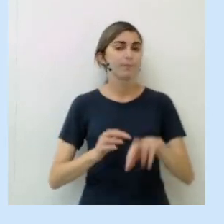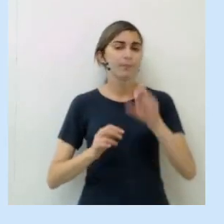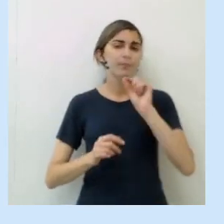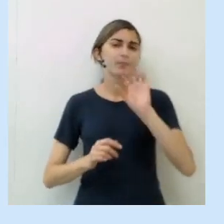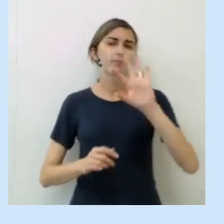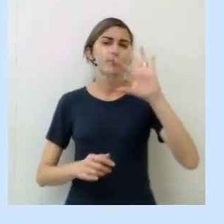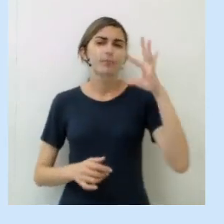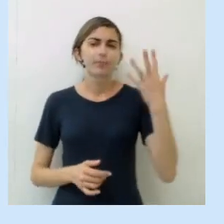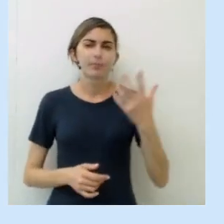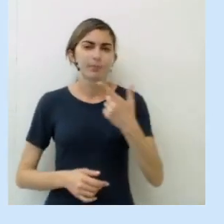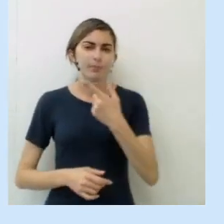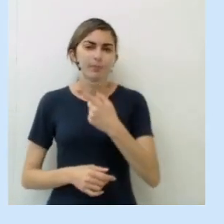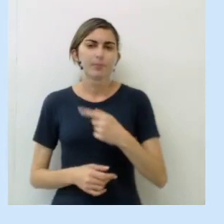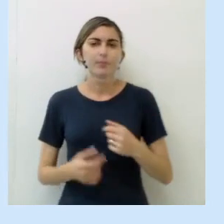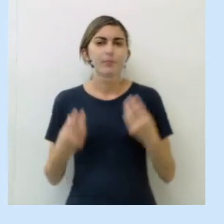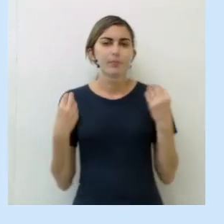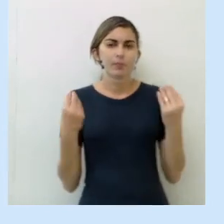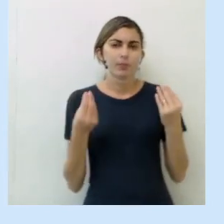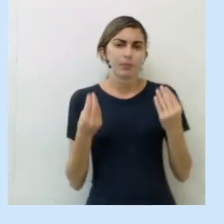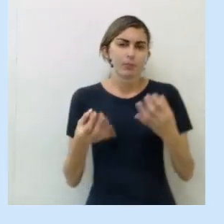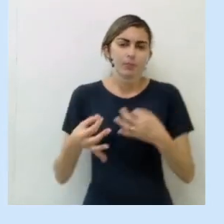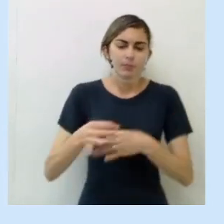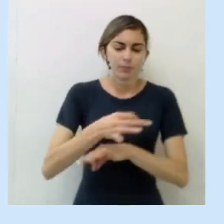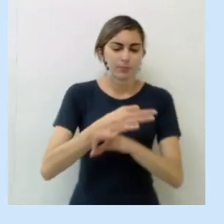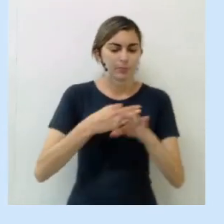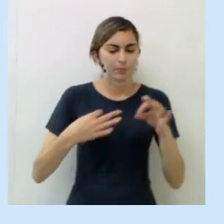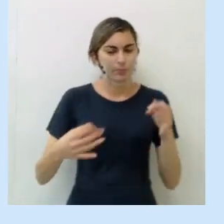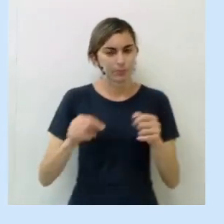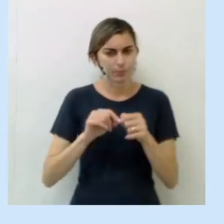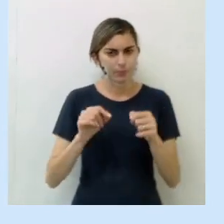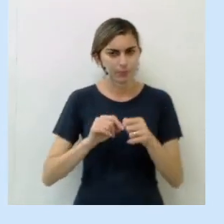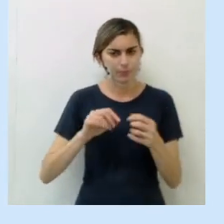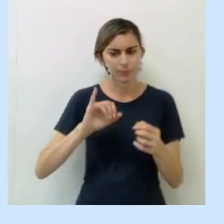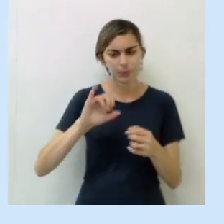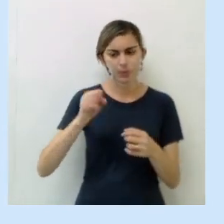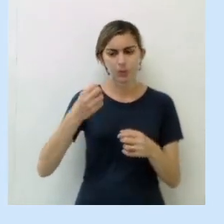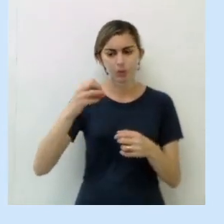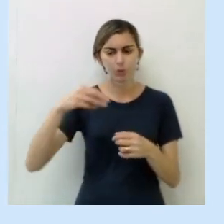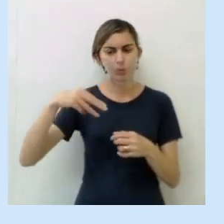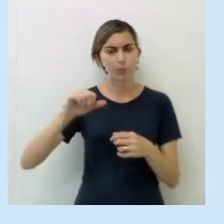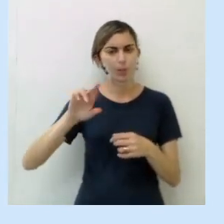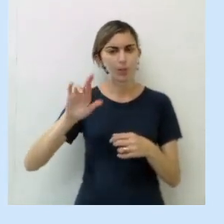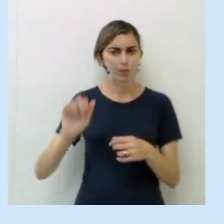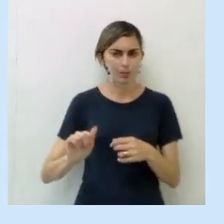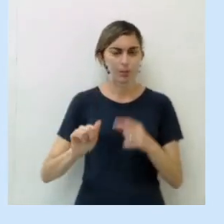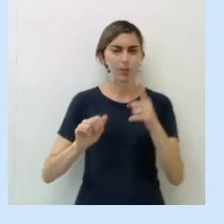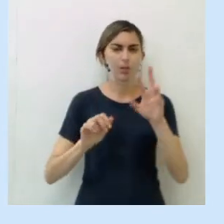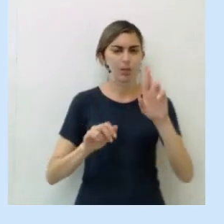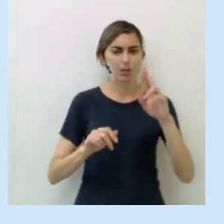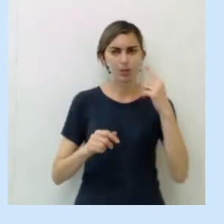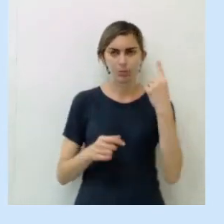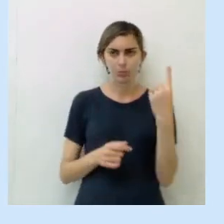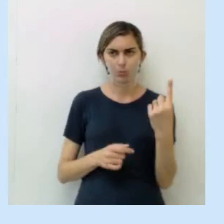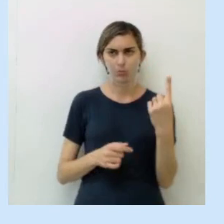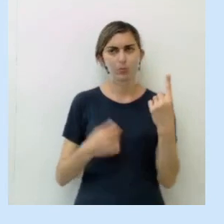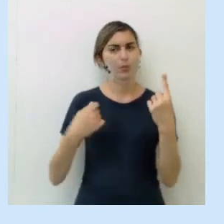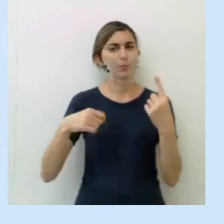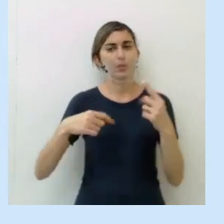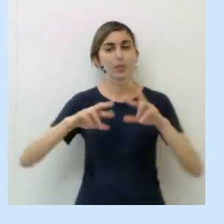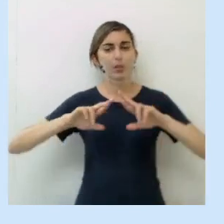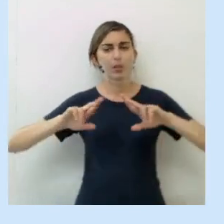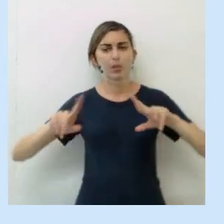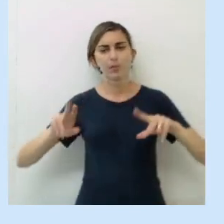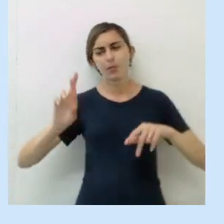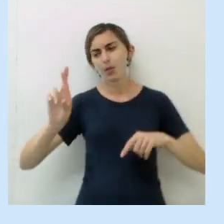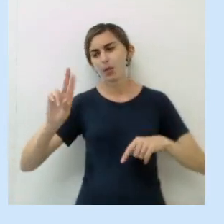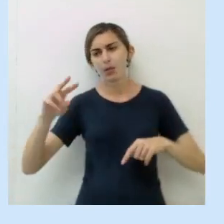acontece? Para que a molécula faça isomeria cis-trans, esse R1 tem que ser diferente